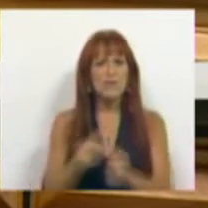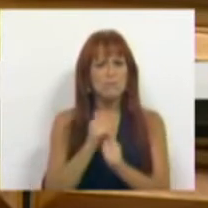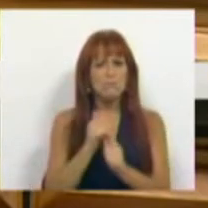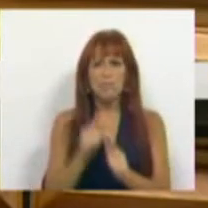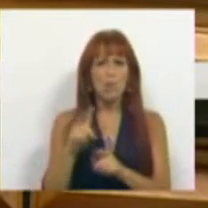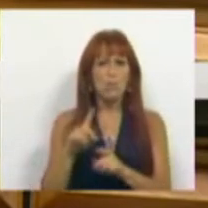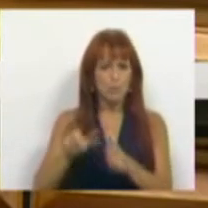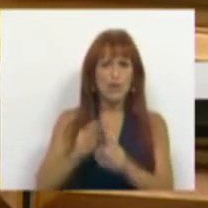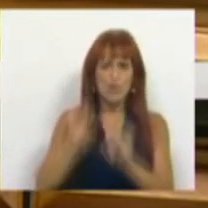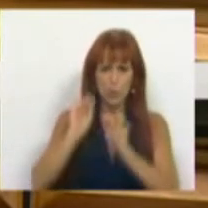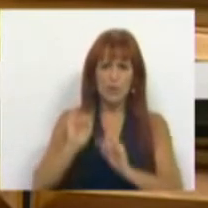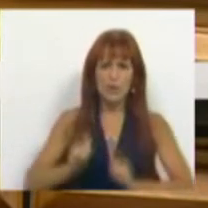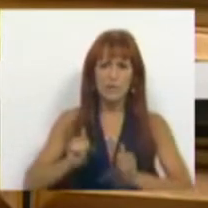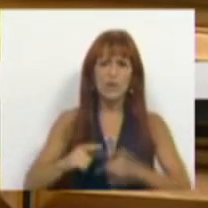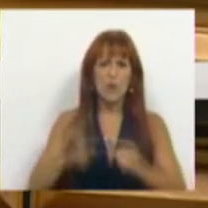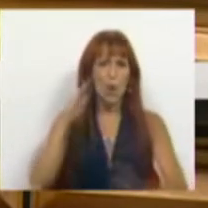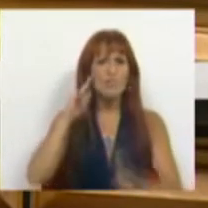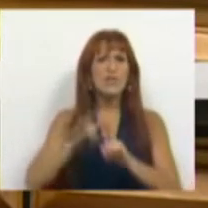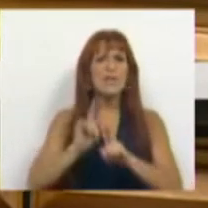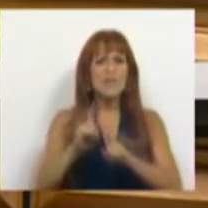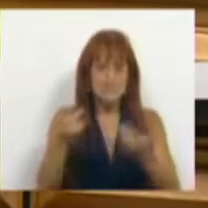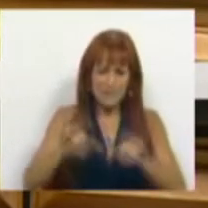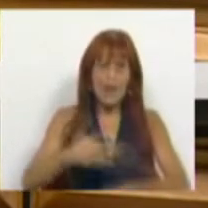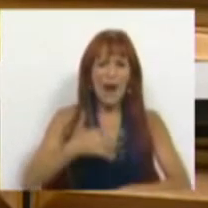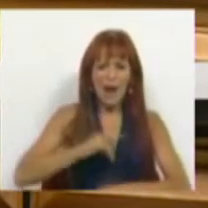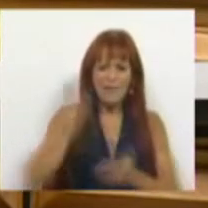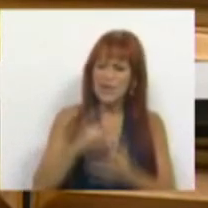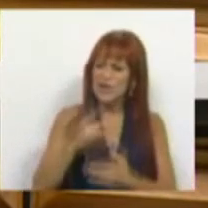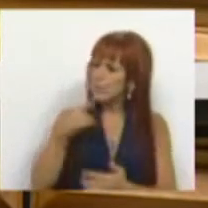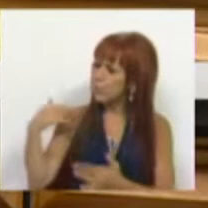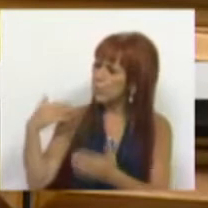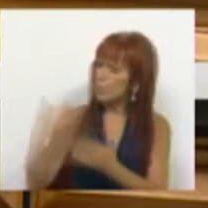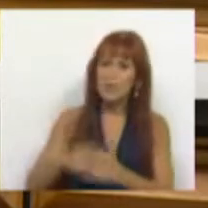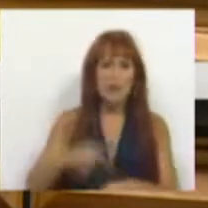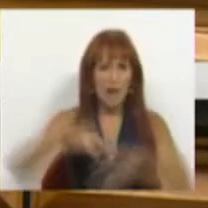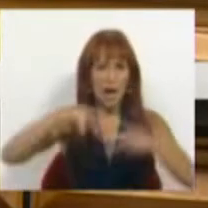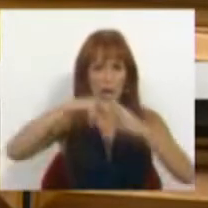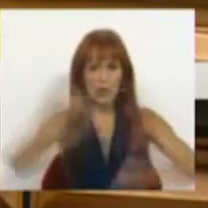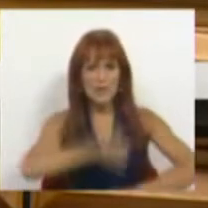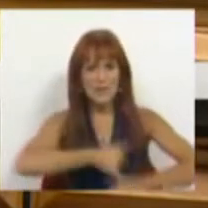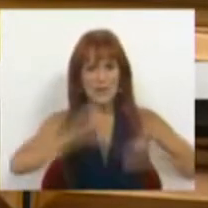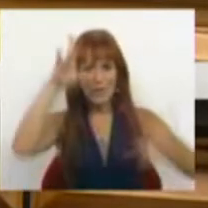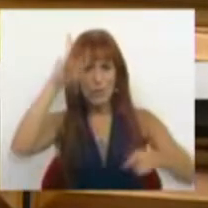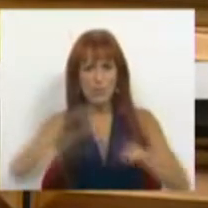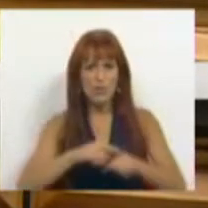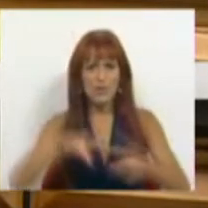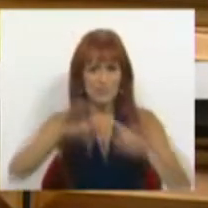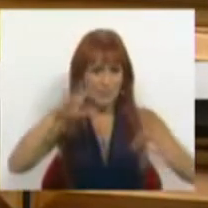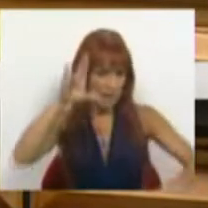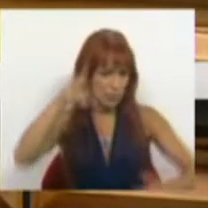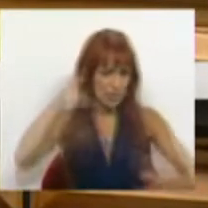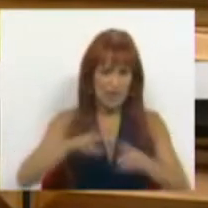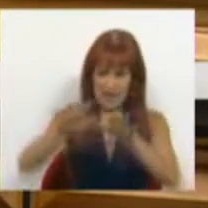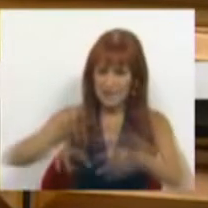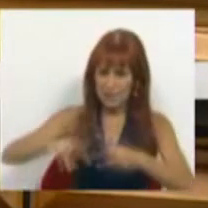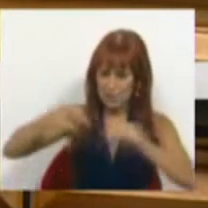do seu projeto educativo, objetivo este também defendido desde há muito pelos autarcas da cidade de Lisboa, na Câmara Municipal e na